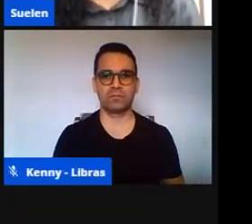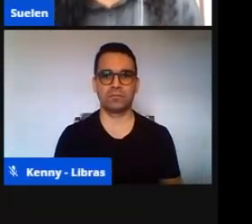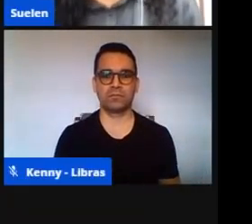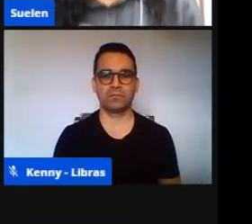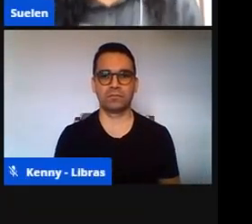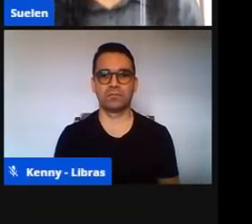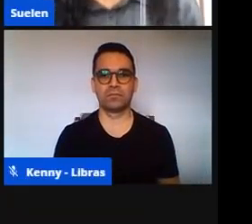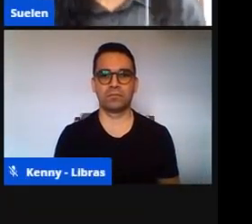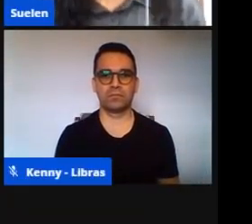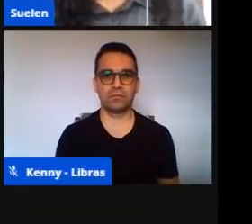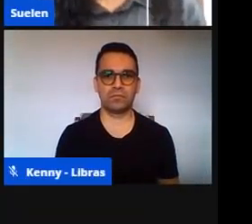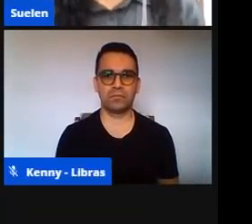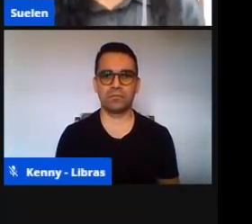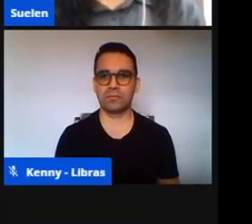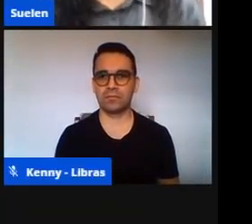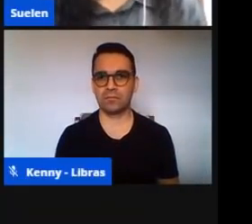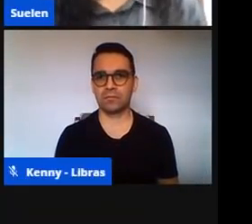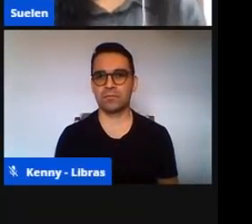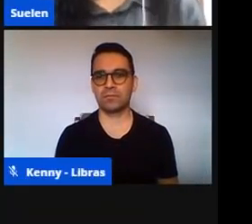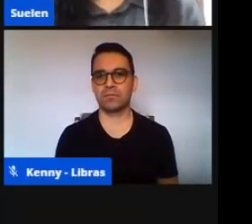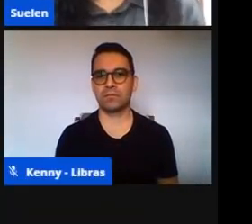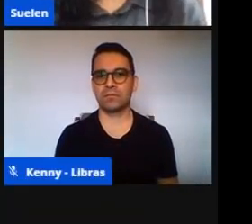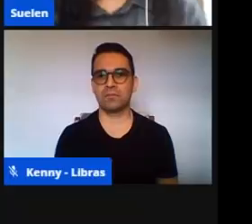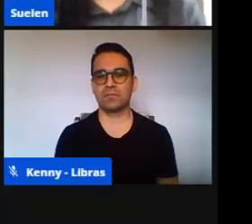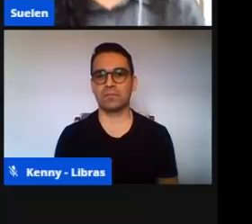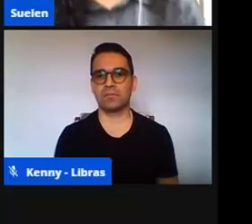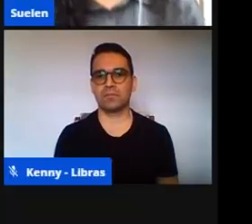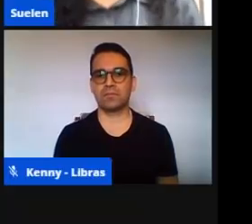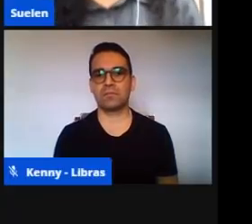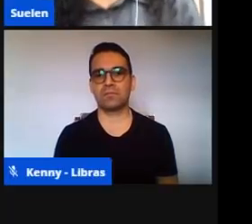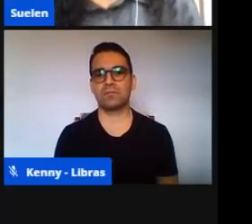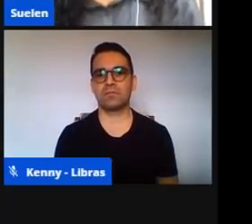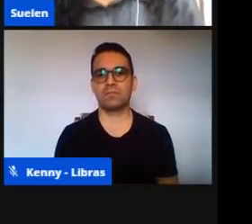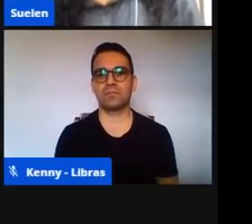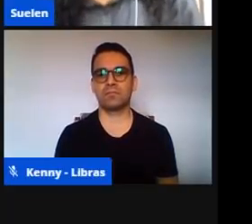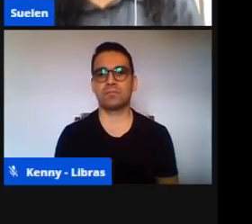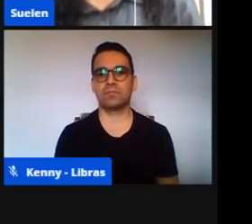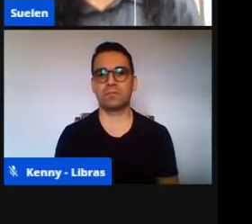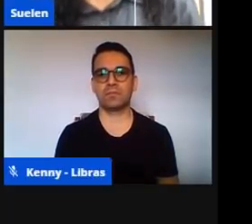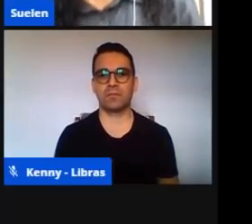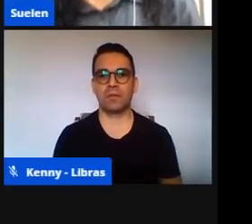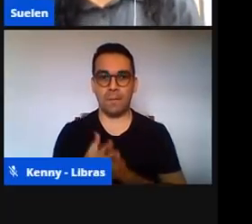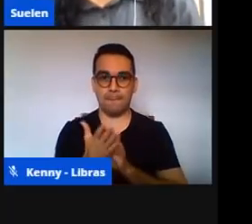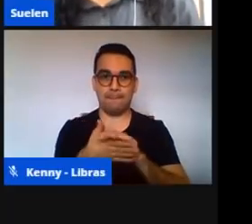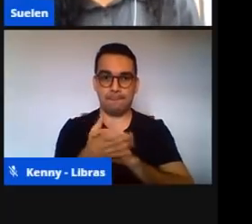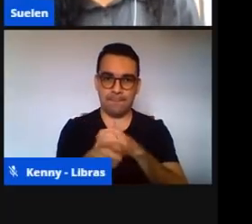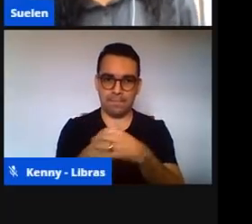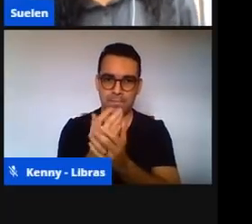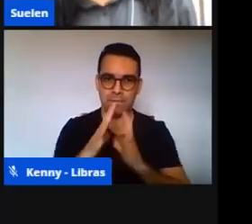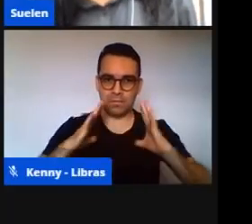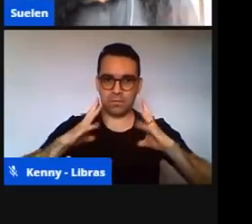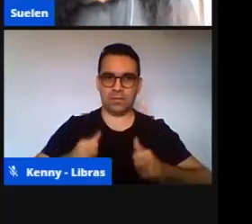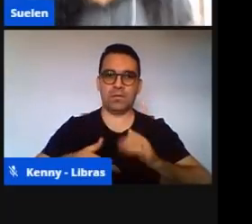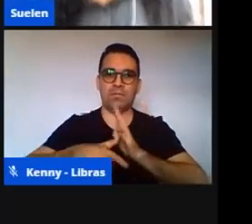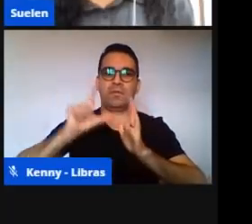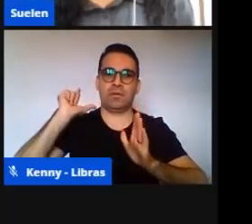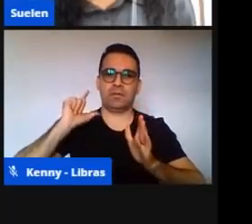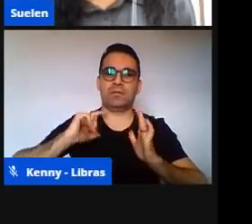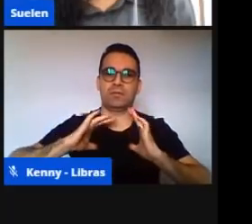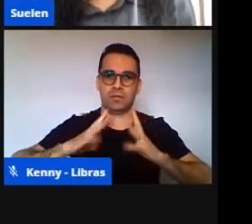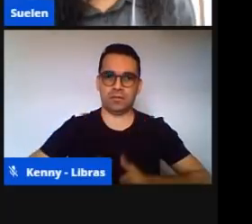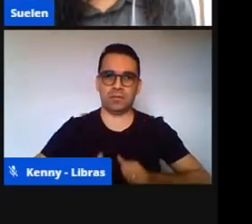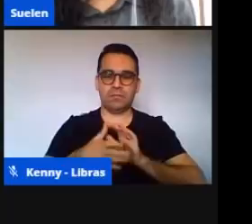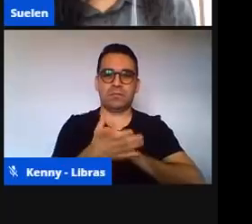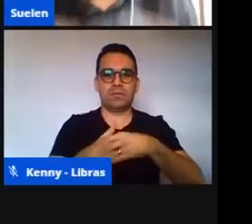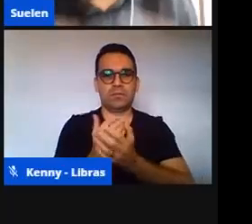máscaras, que ocorra a higienização das mãos, tá? Depois, a gente vai pegar pelo elástico